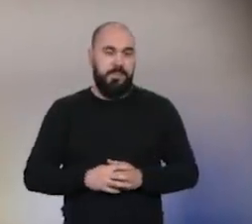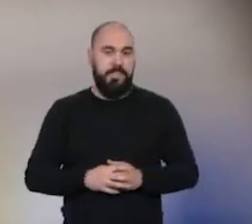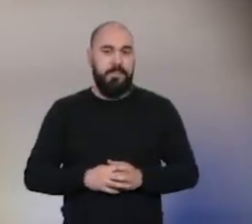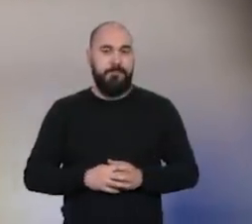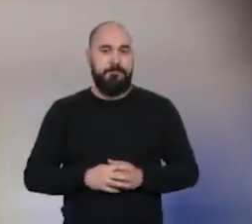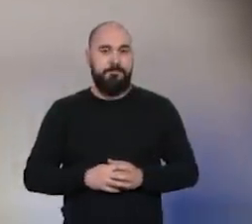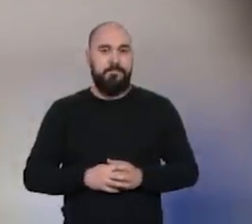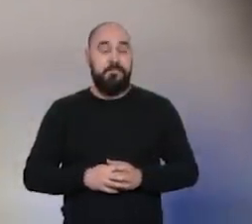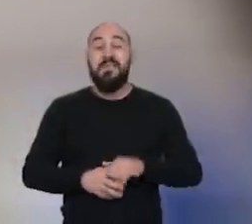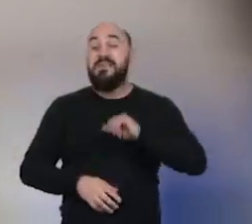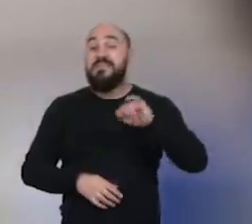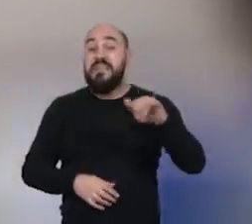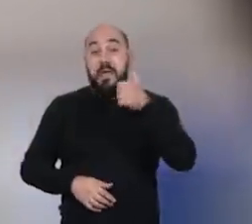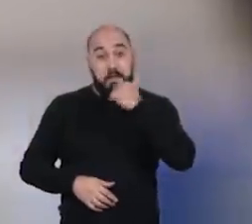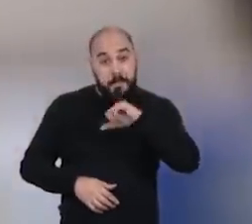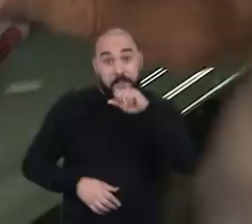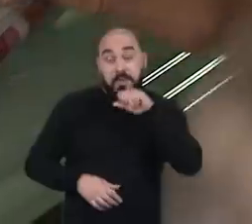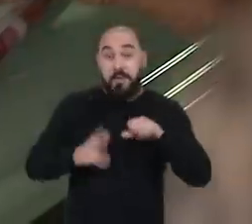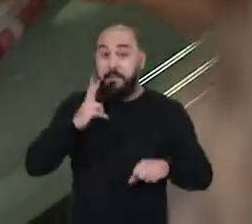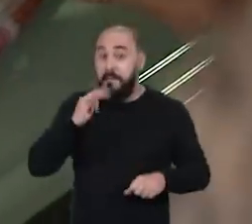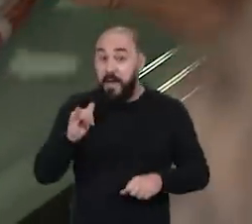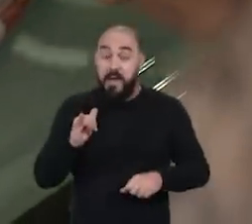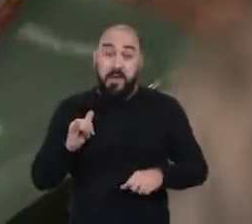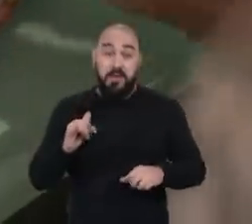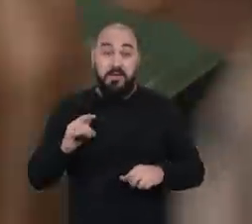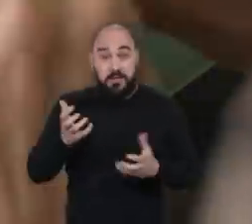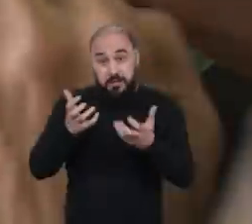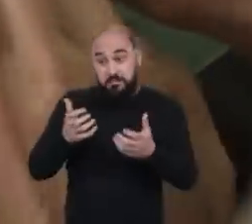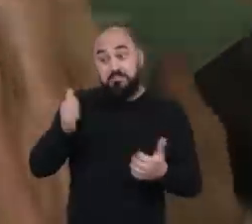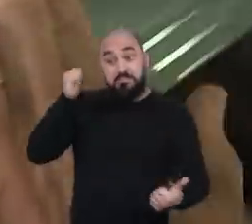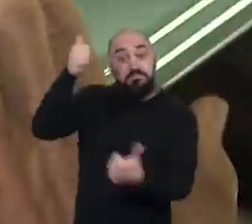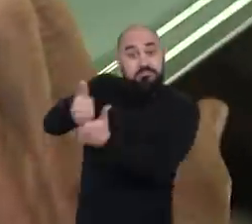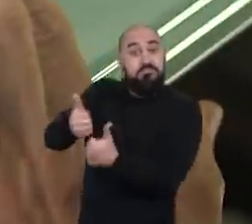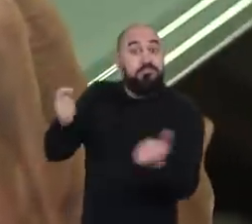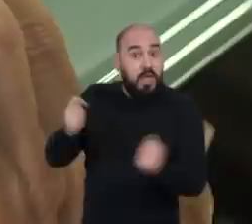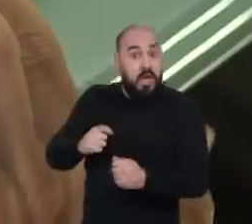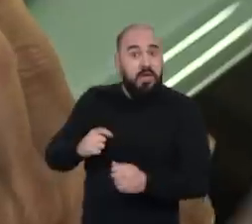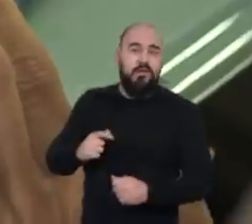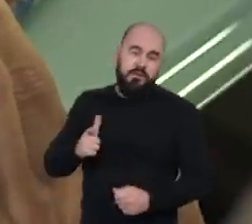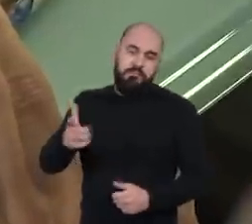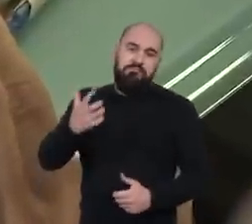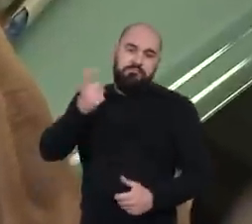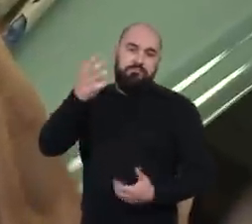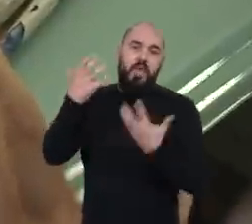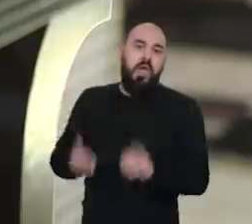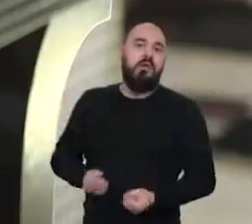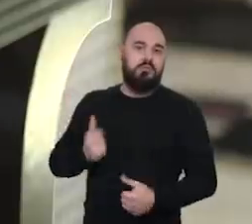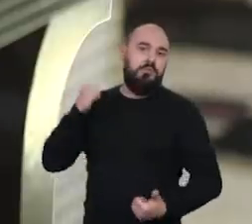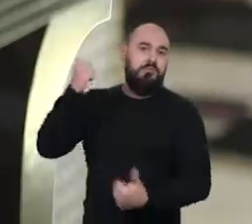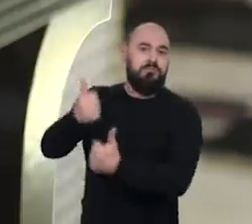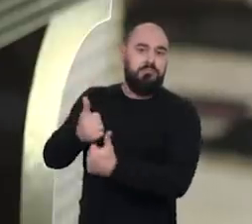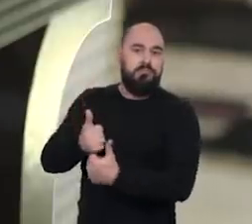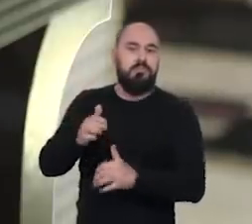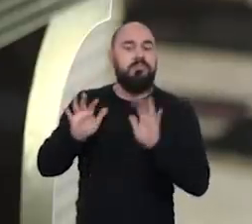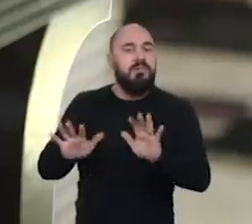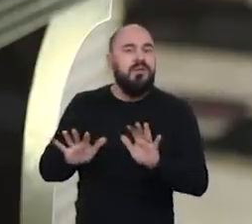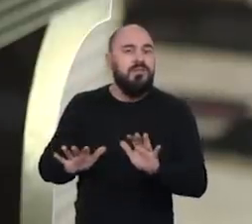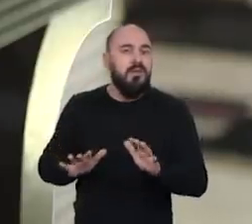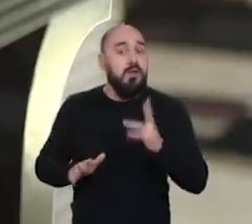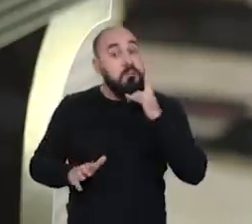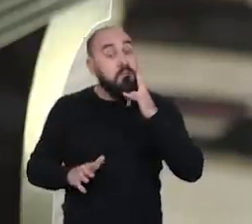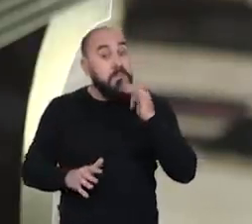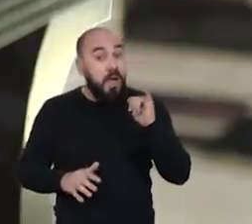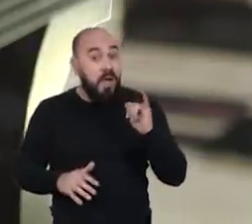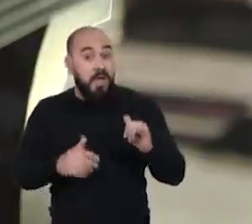pudessem escolher, eles sofreriam pelos seus filhos. É que os pais têm essa imensa e incompreensível